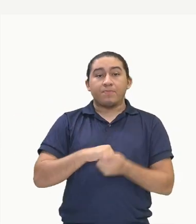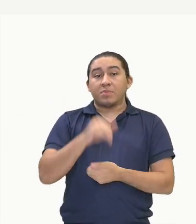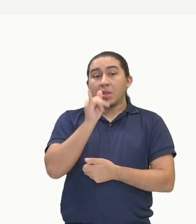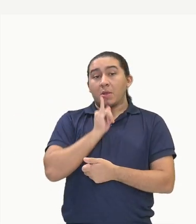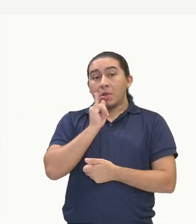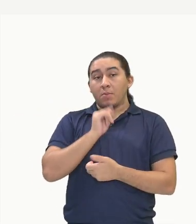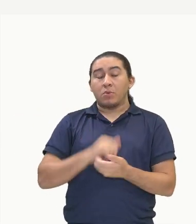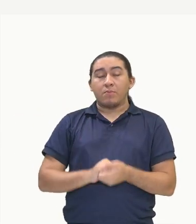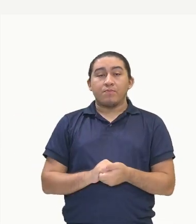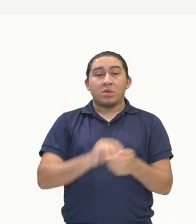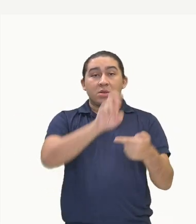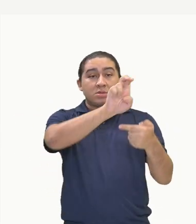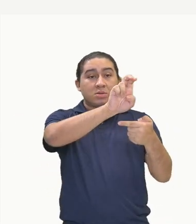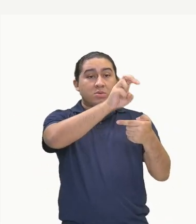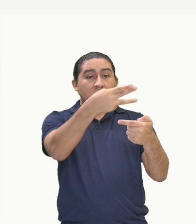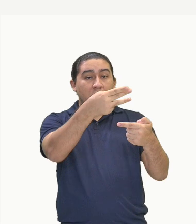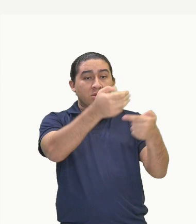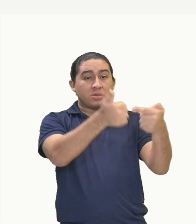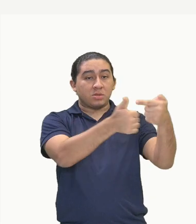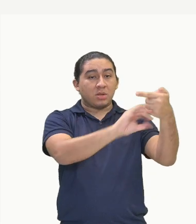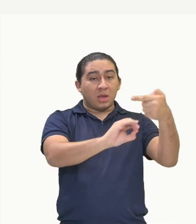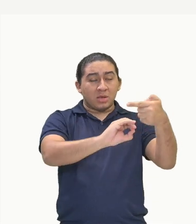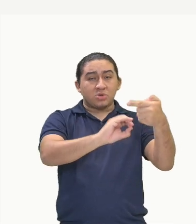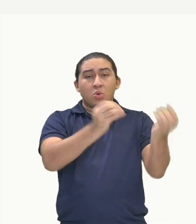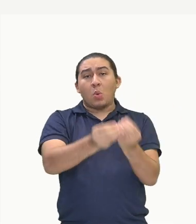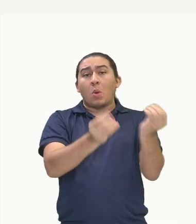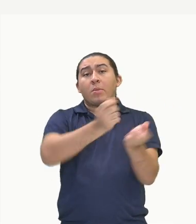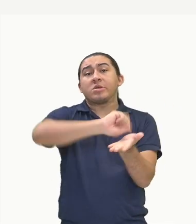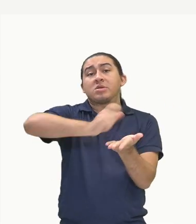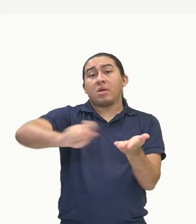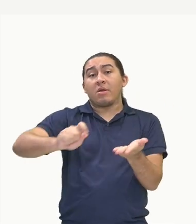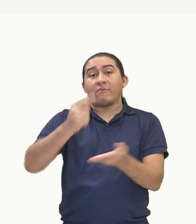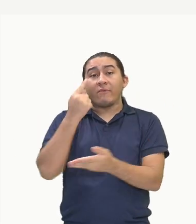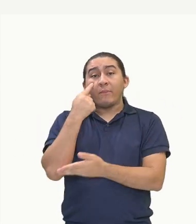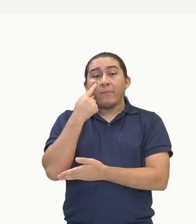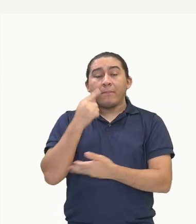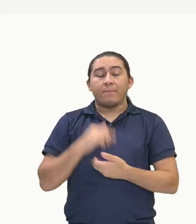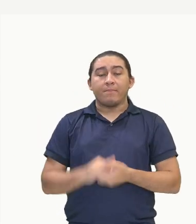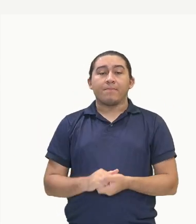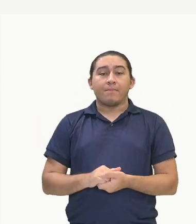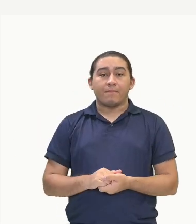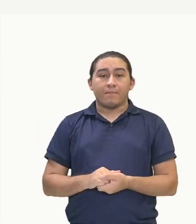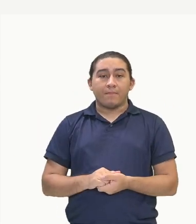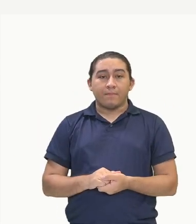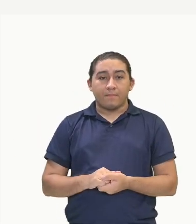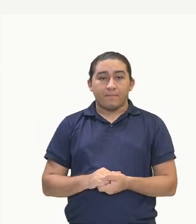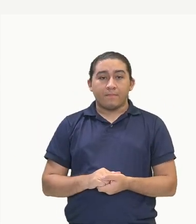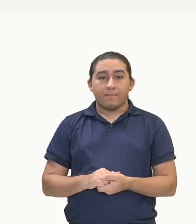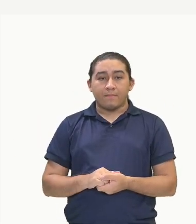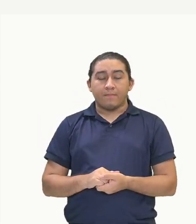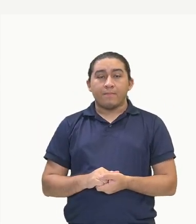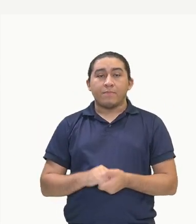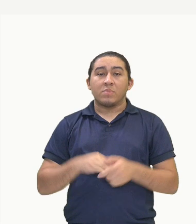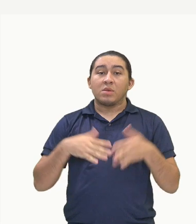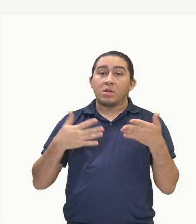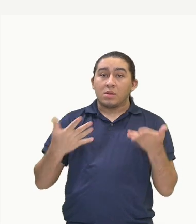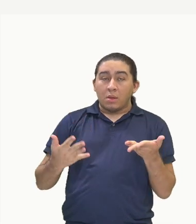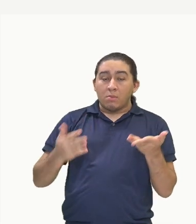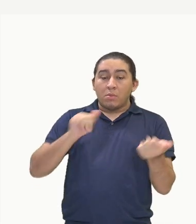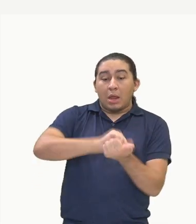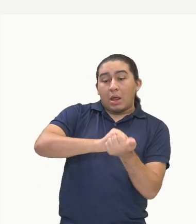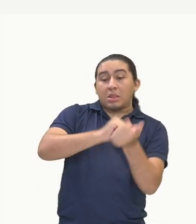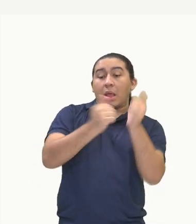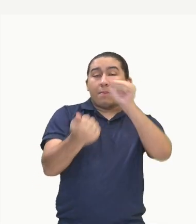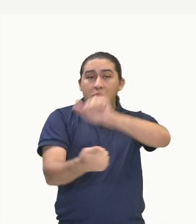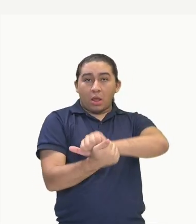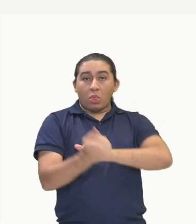53 décimos. Como que a gente pode escrever isso? Ora, escrever isso na forma decimal é só contar